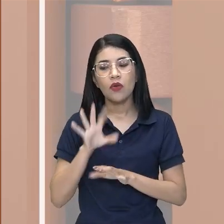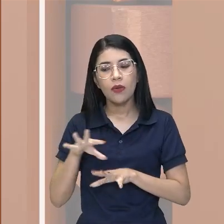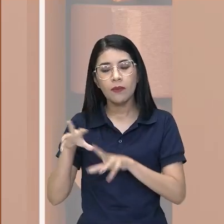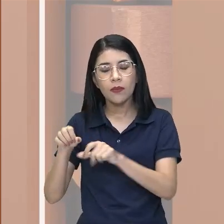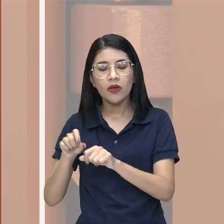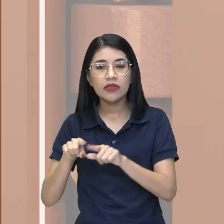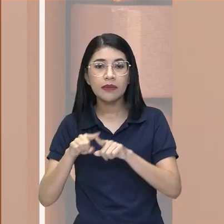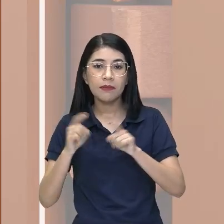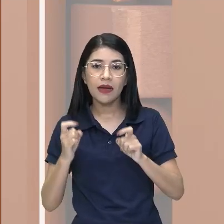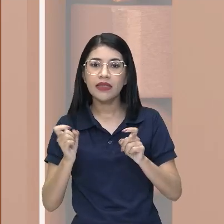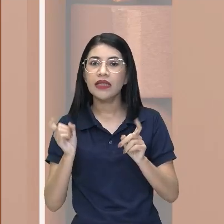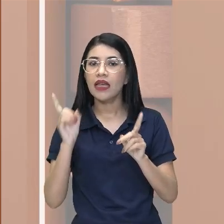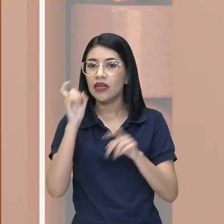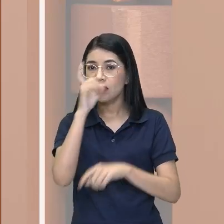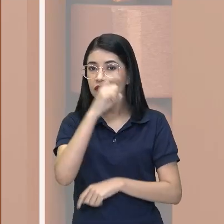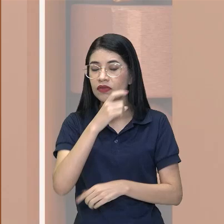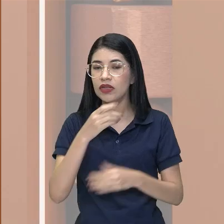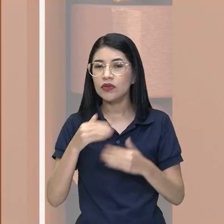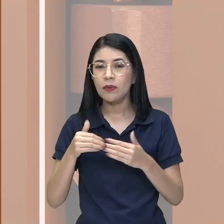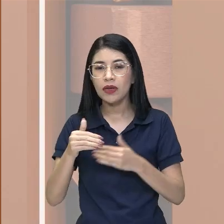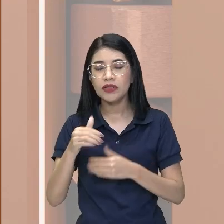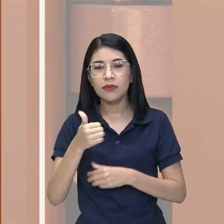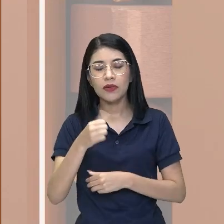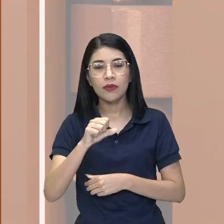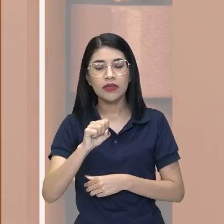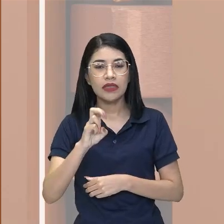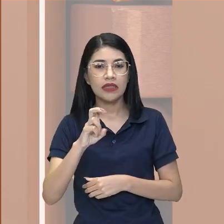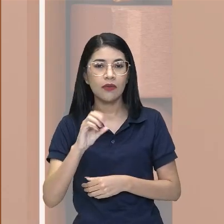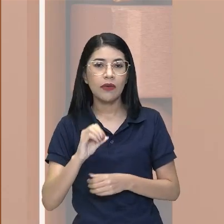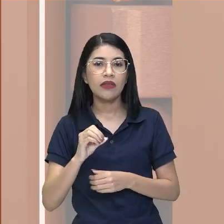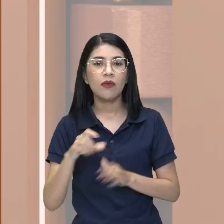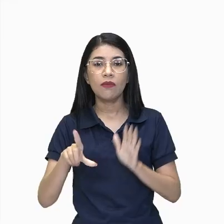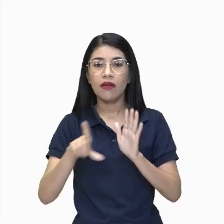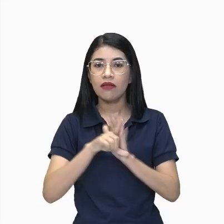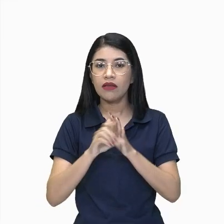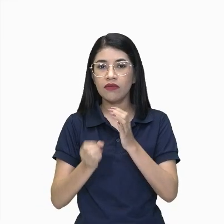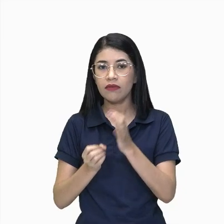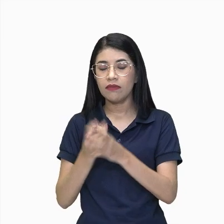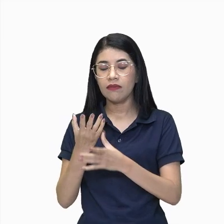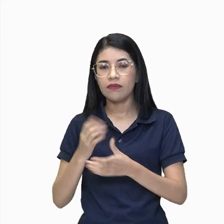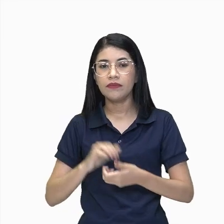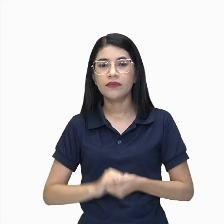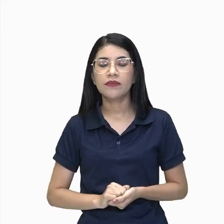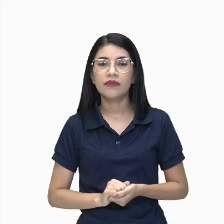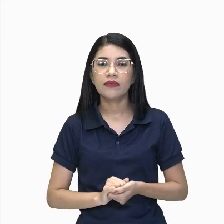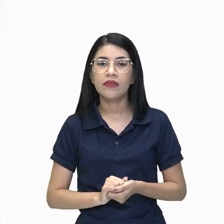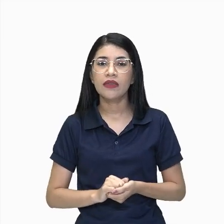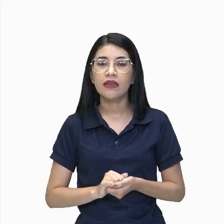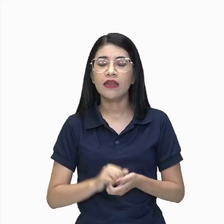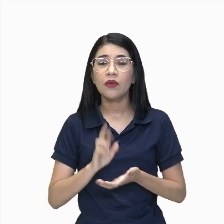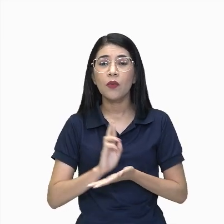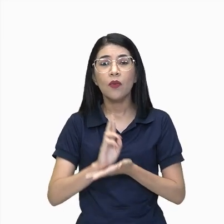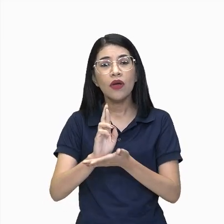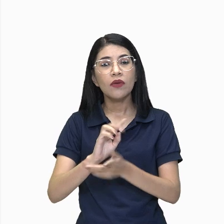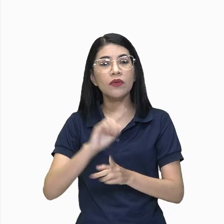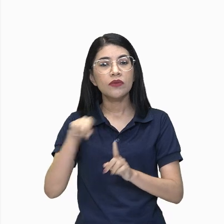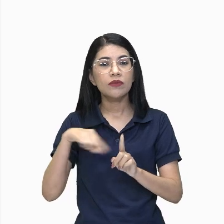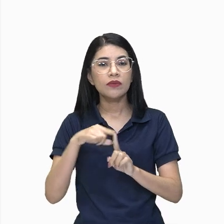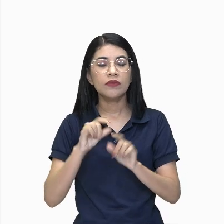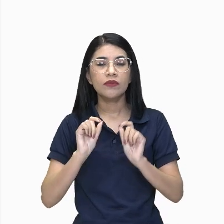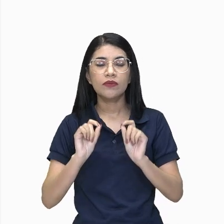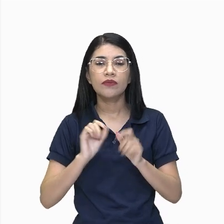foi dificultada lá em 1950 com essa Lei de Terras. Vamos adiante, vamos lá. Esses recursos tinham como destino